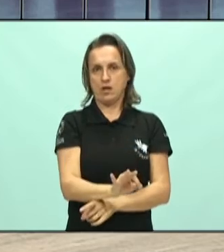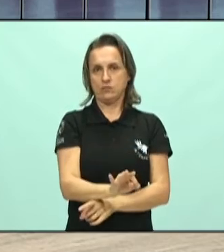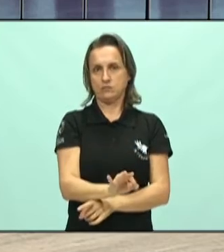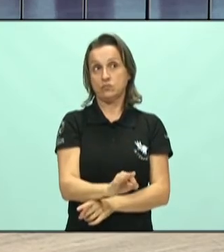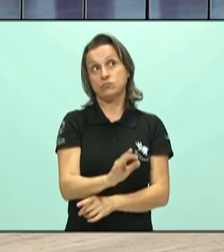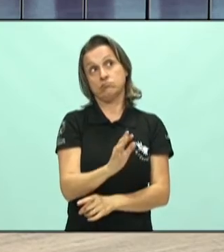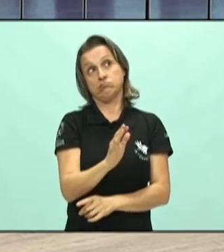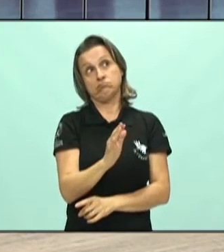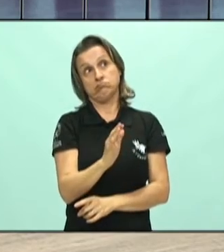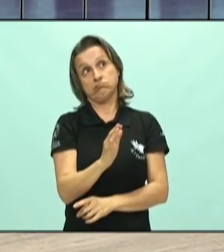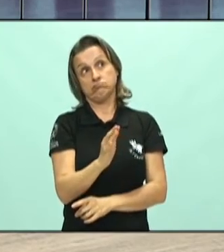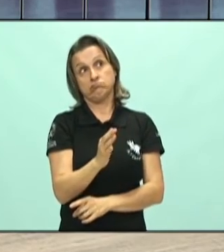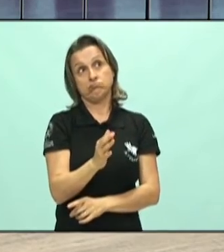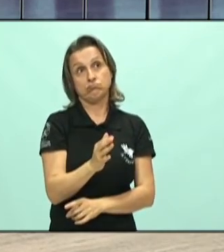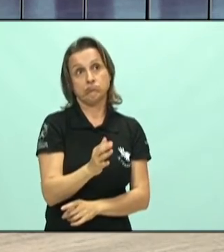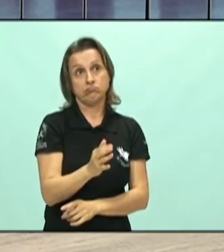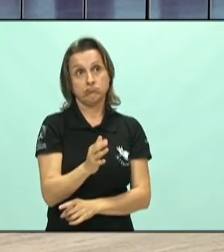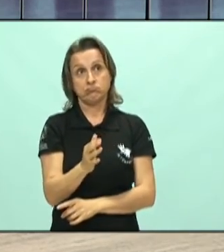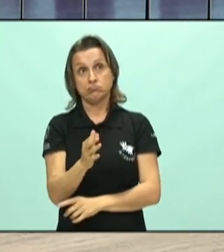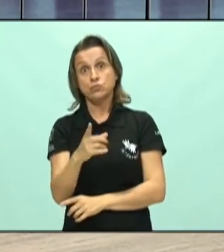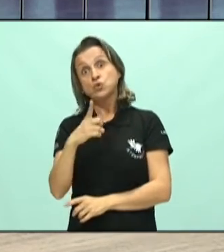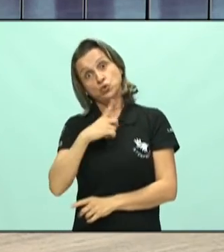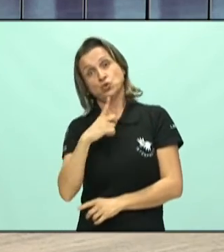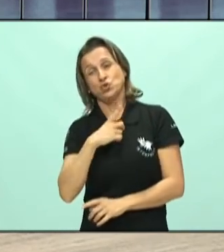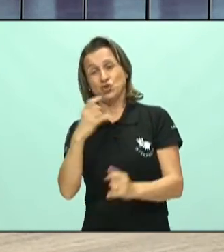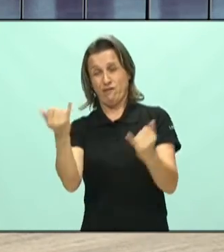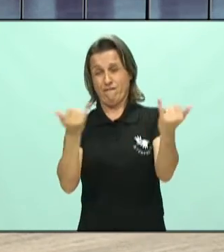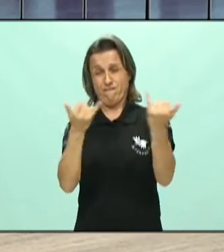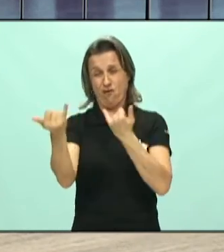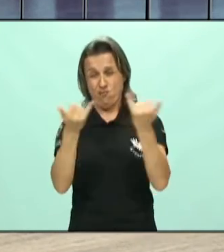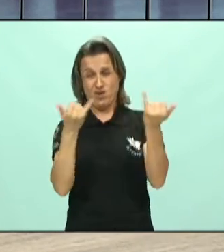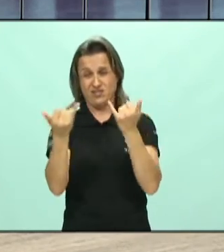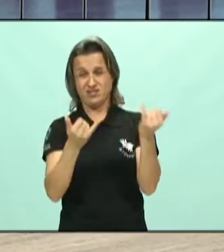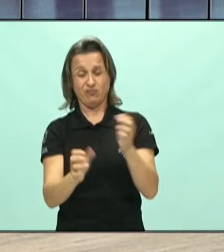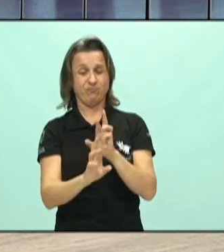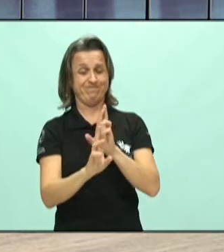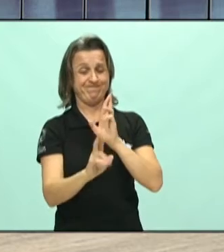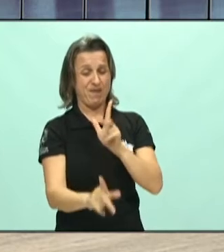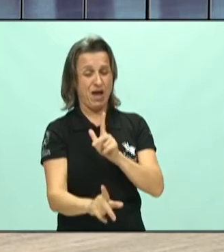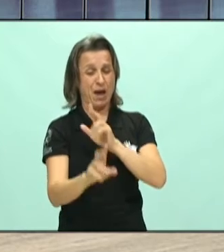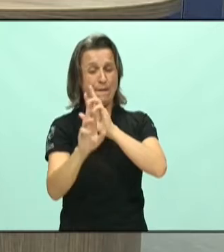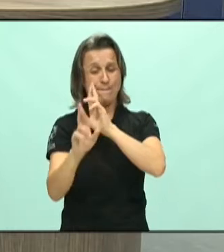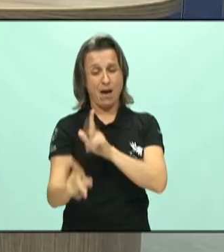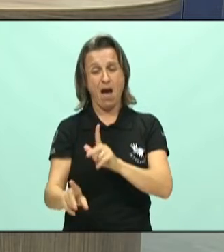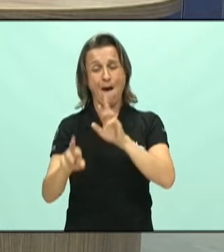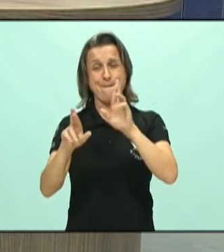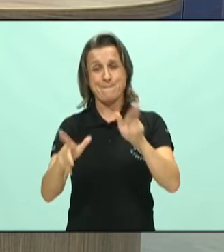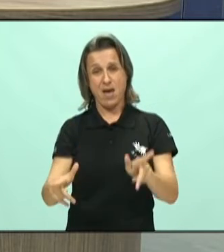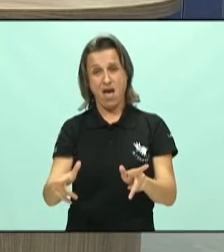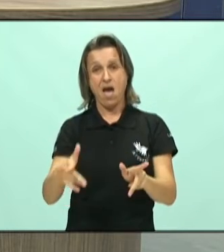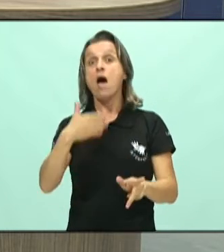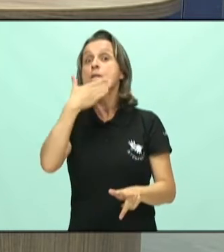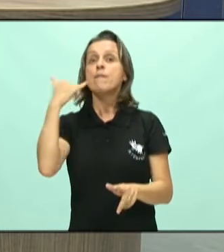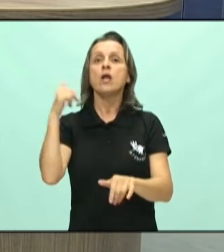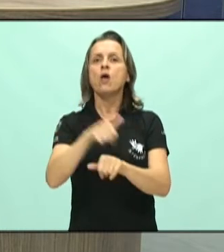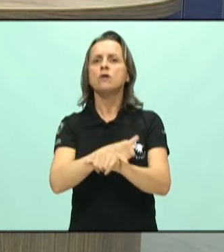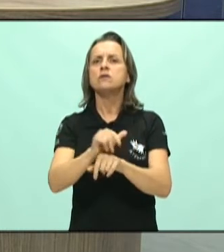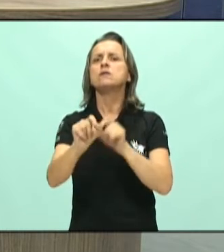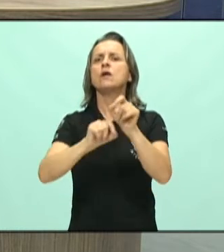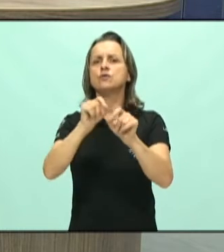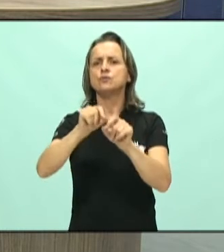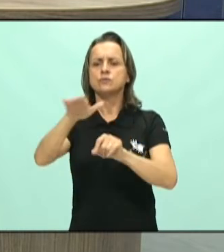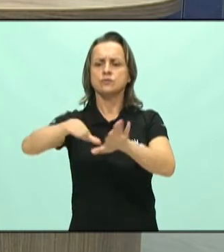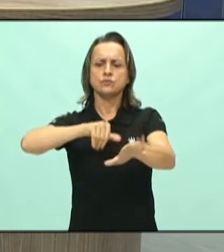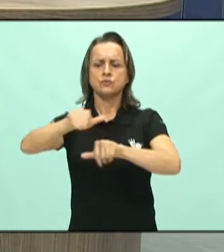havia vamos dizer assim, tantas informações contraditórias, deveria ser chamado as empresas para conversar, os